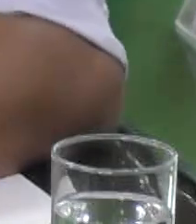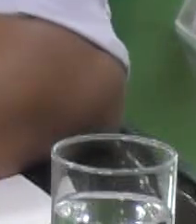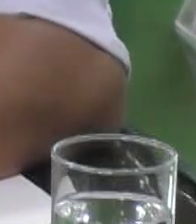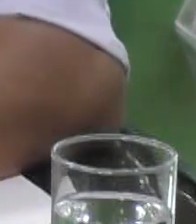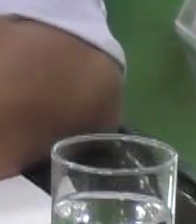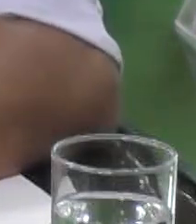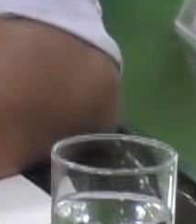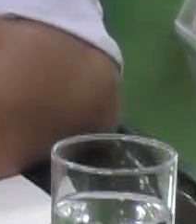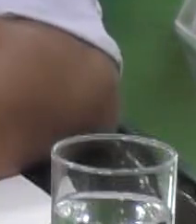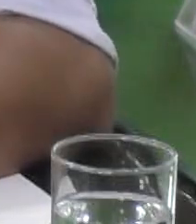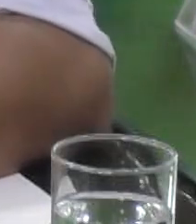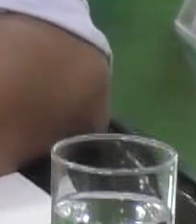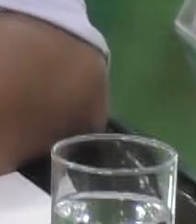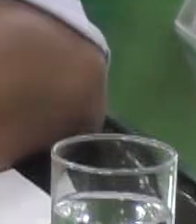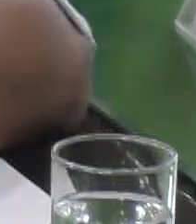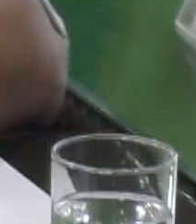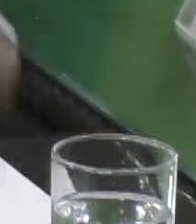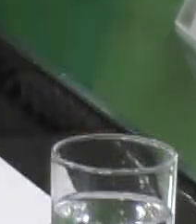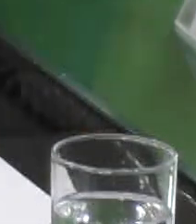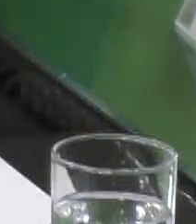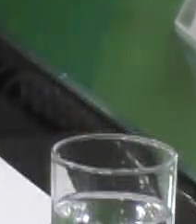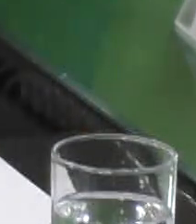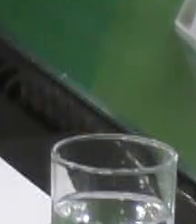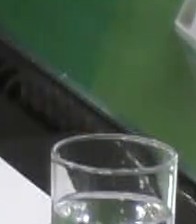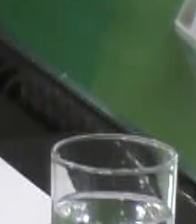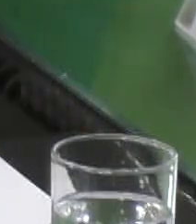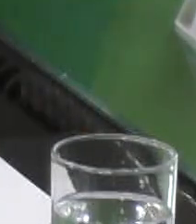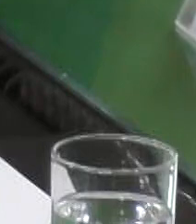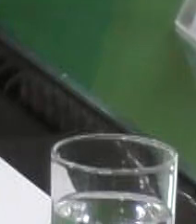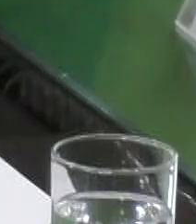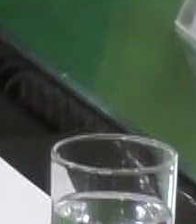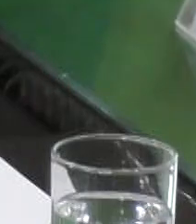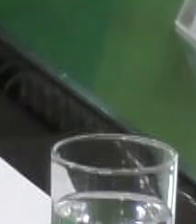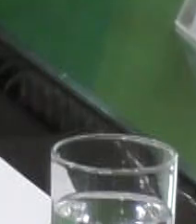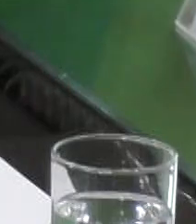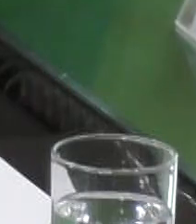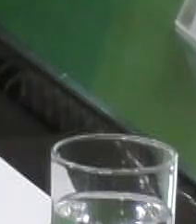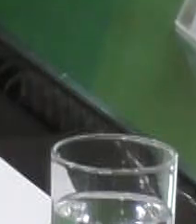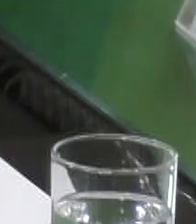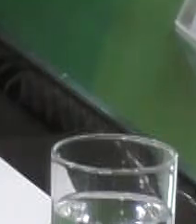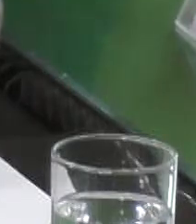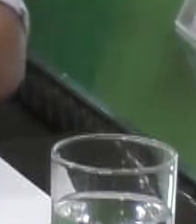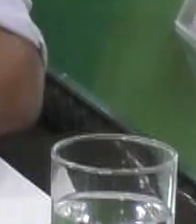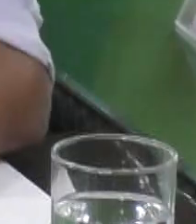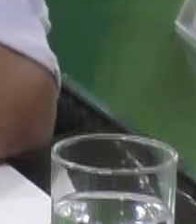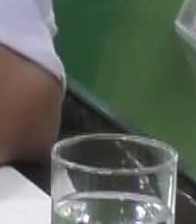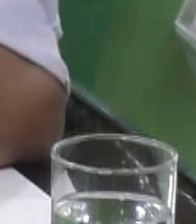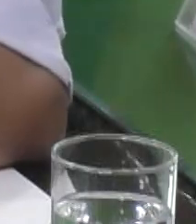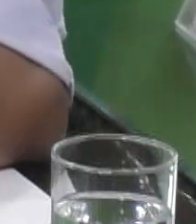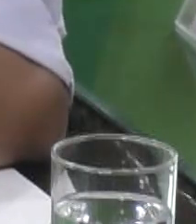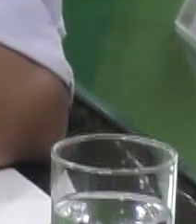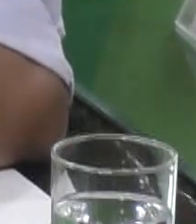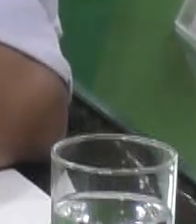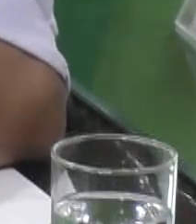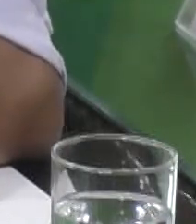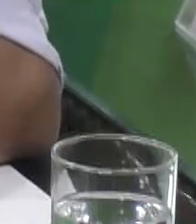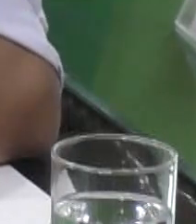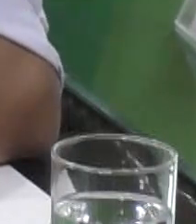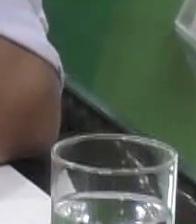vive, há alguns anos, um quadro gravíssimo do ponto de vista da sua economia.